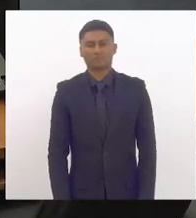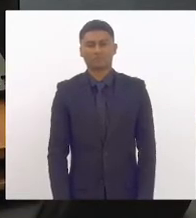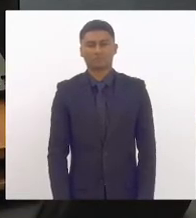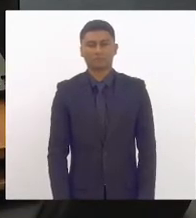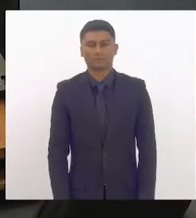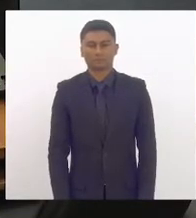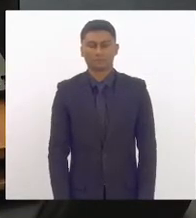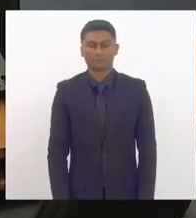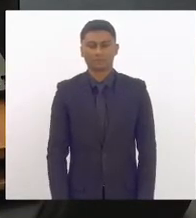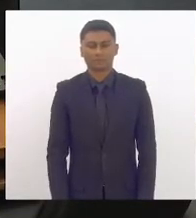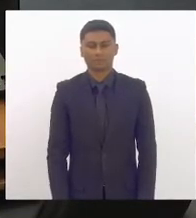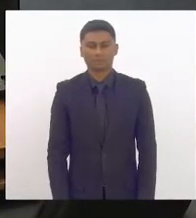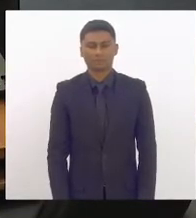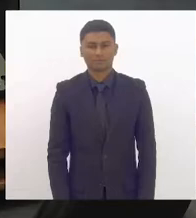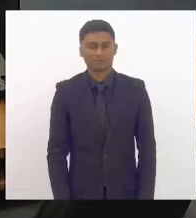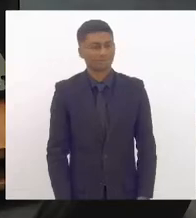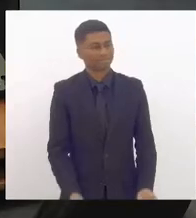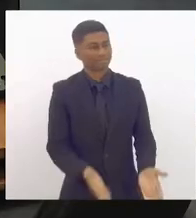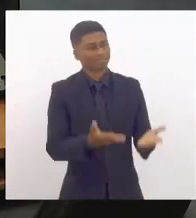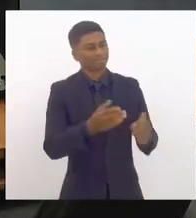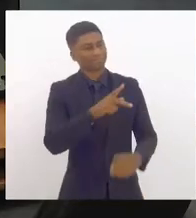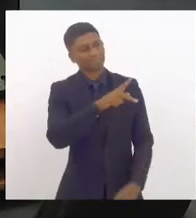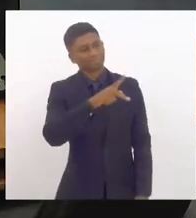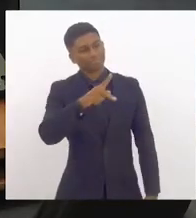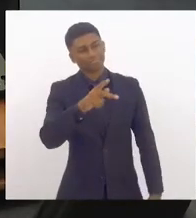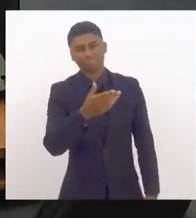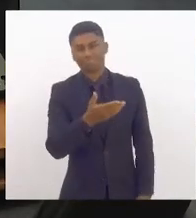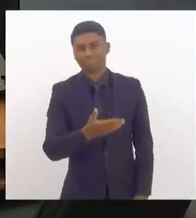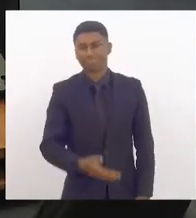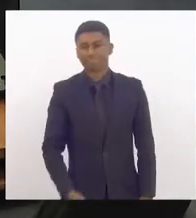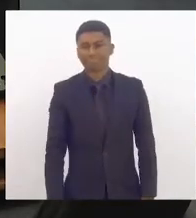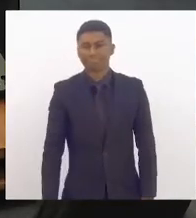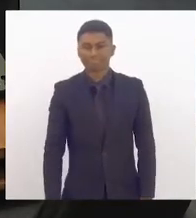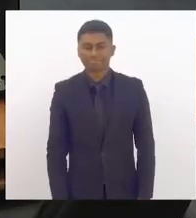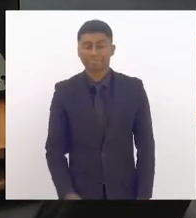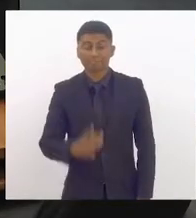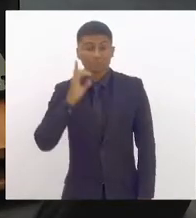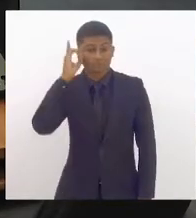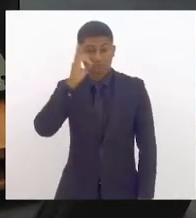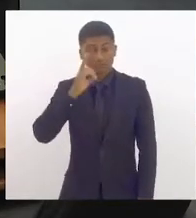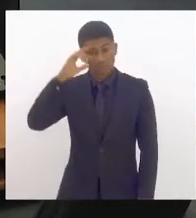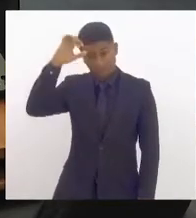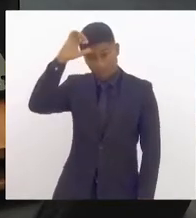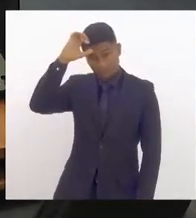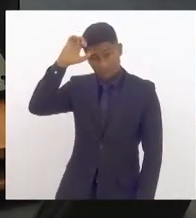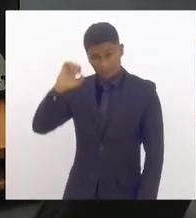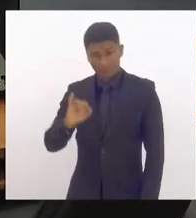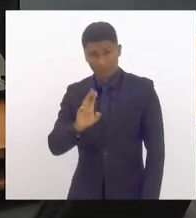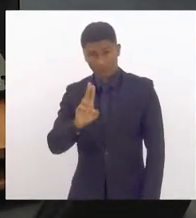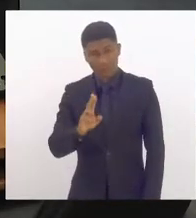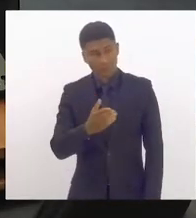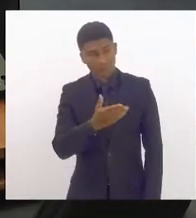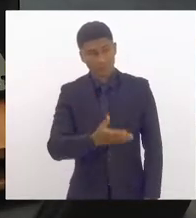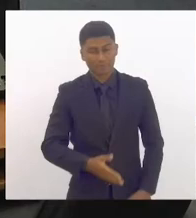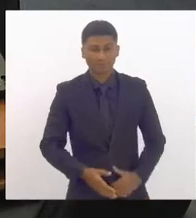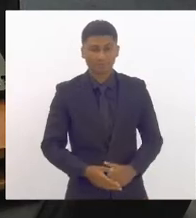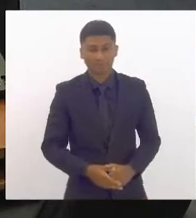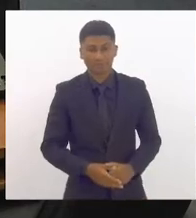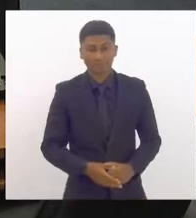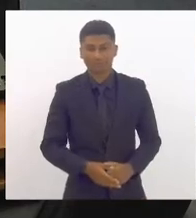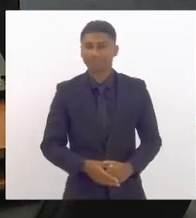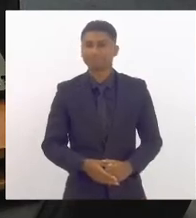o xará Presidente deputada Tia Jô o